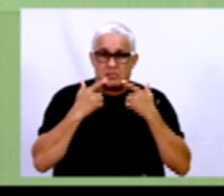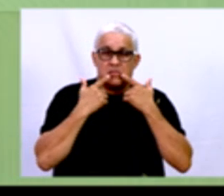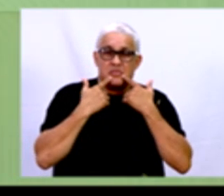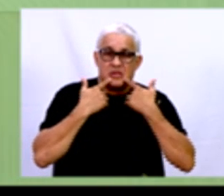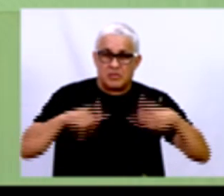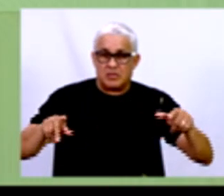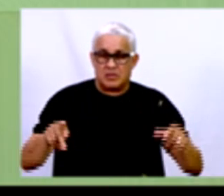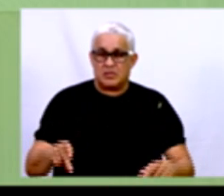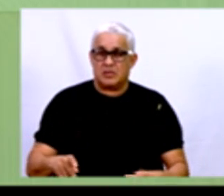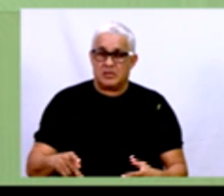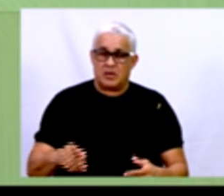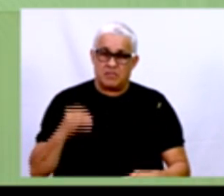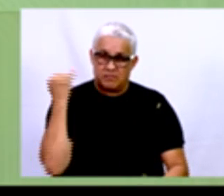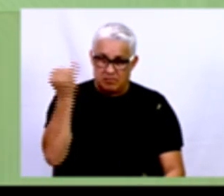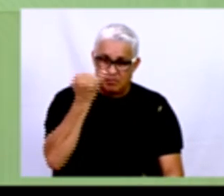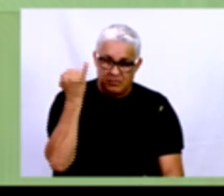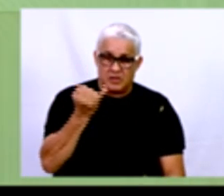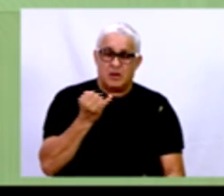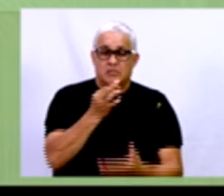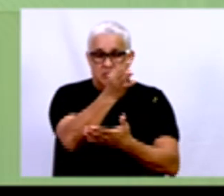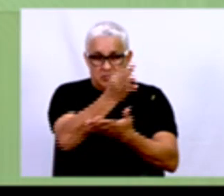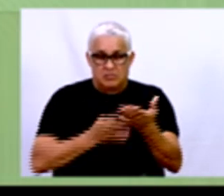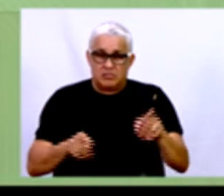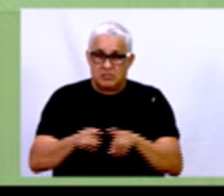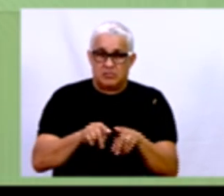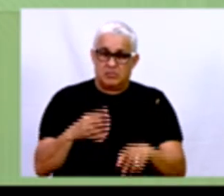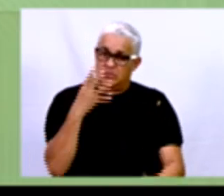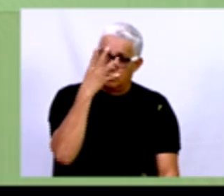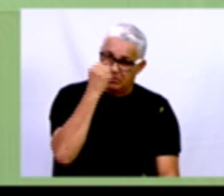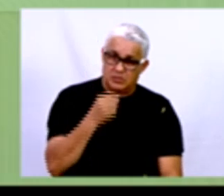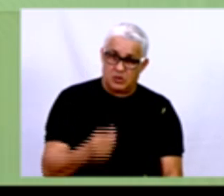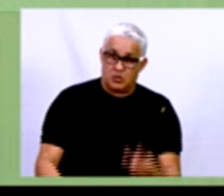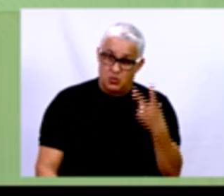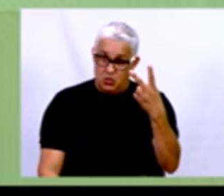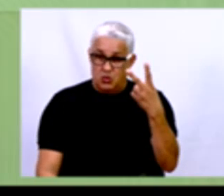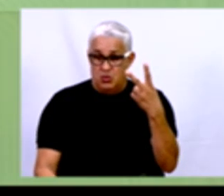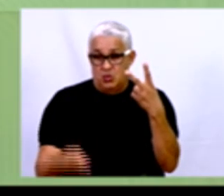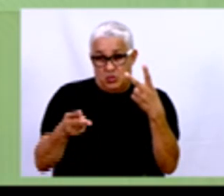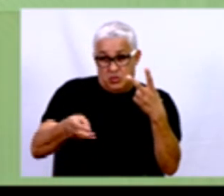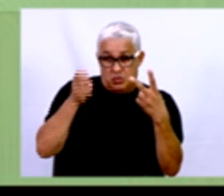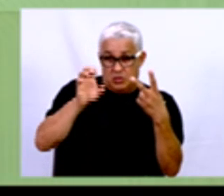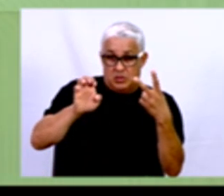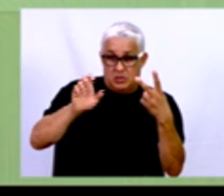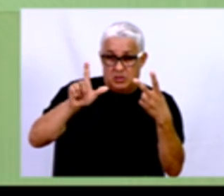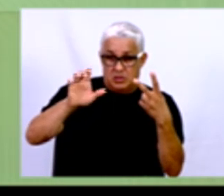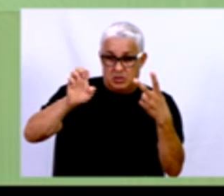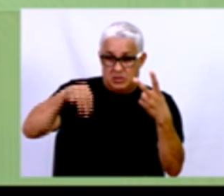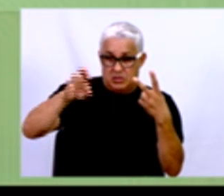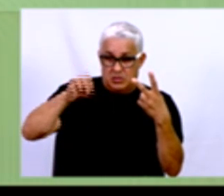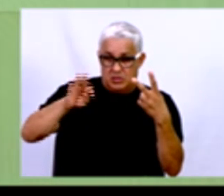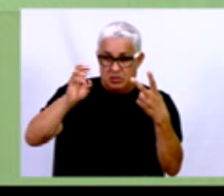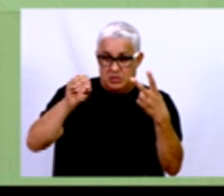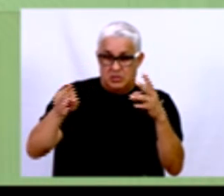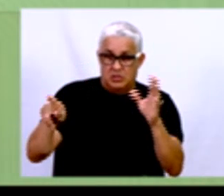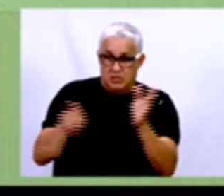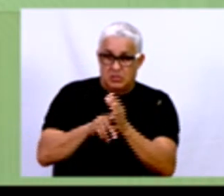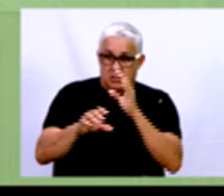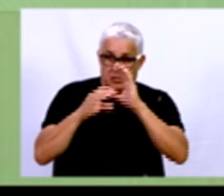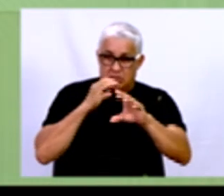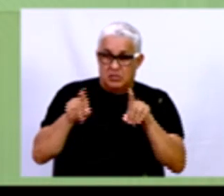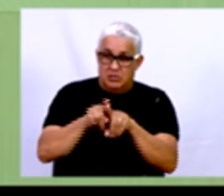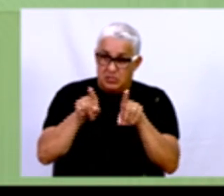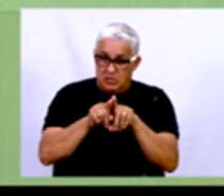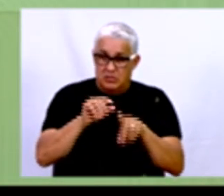texto e imagem. Então, você tinha que fazer duas coisas: identificar o elemento da comunicação e a